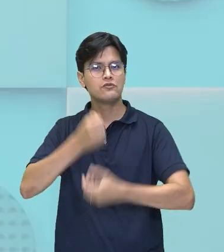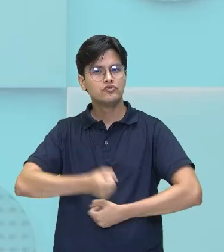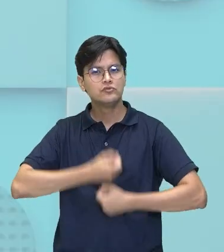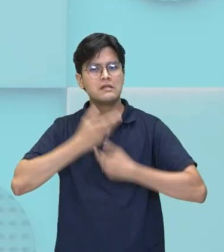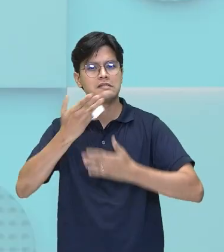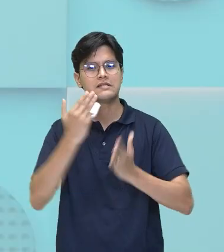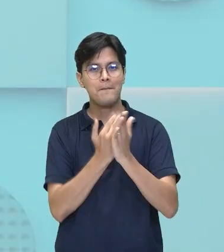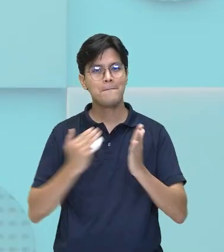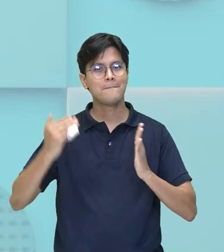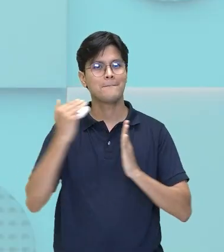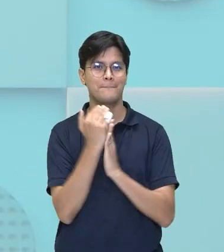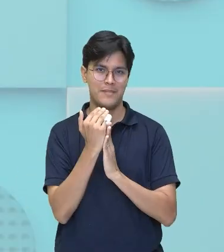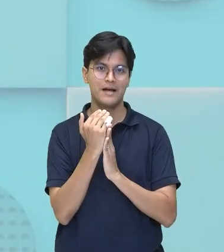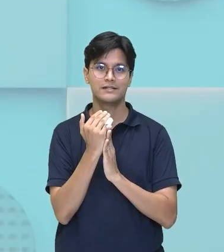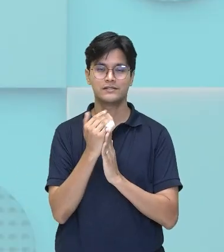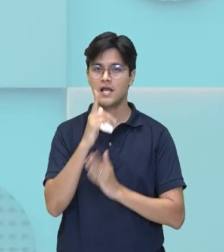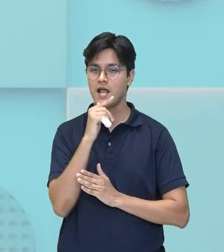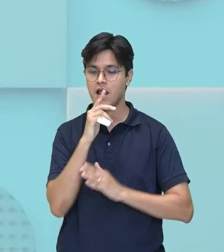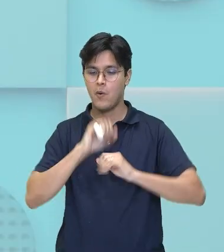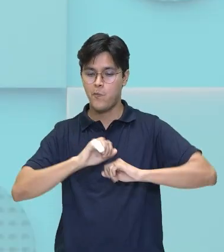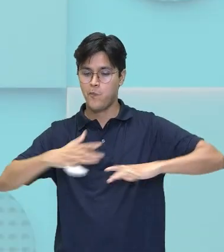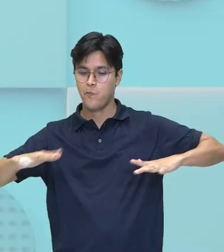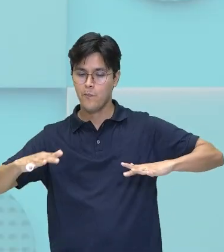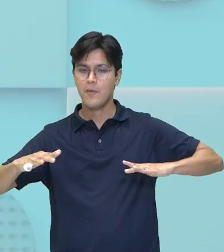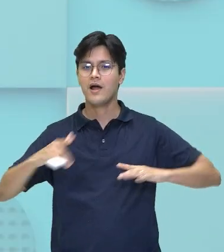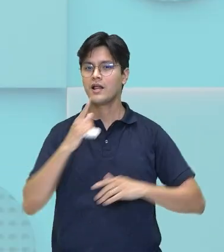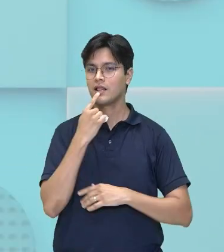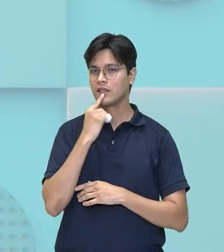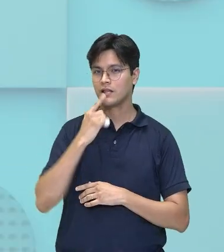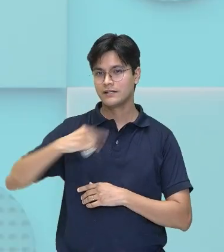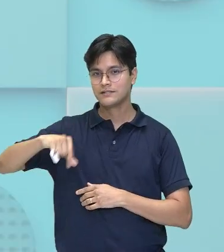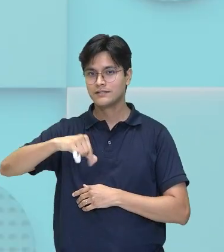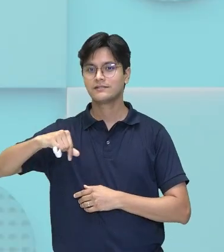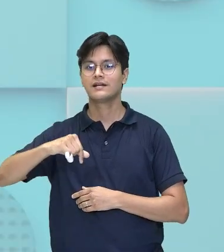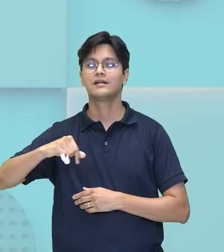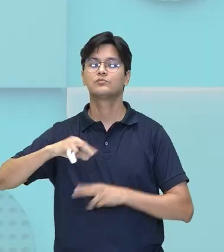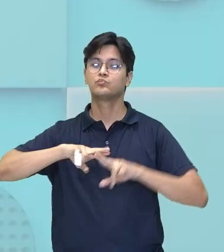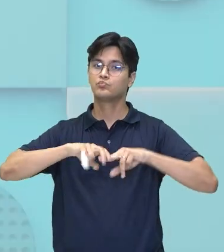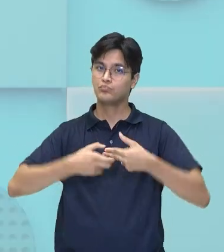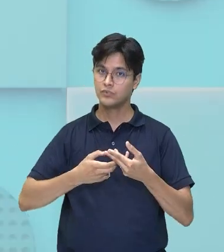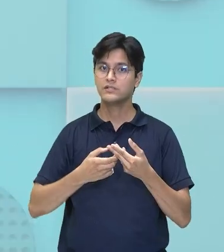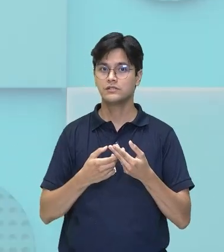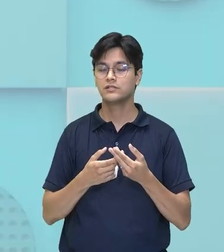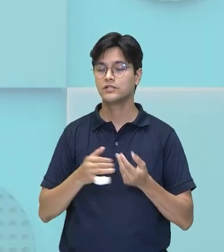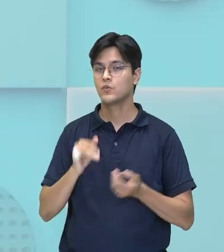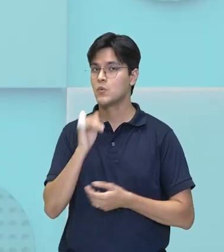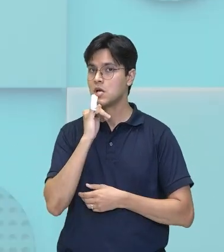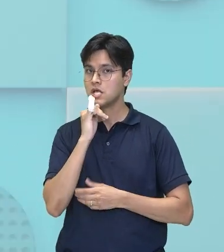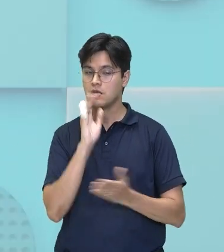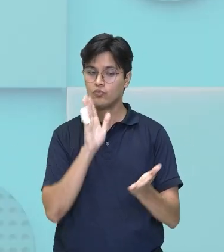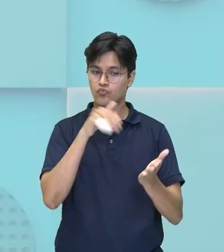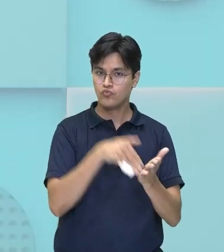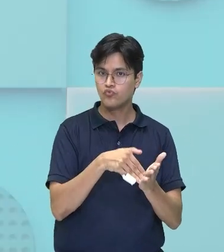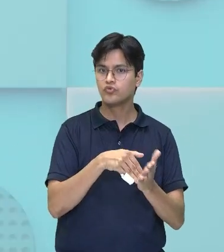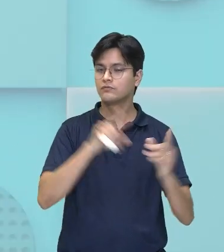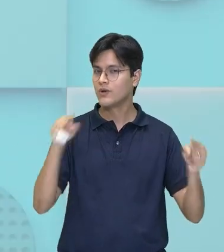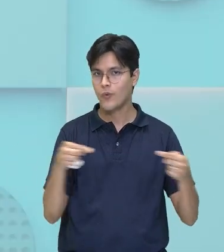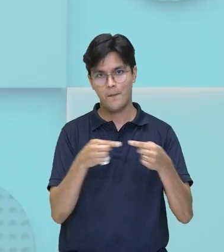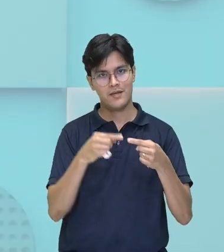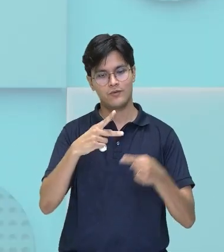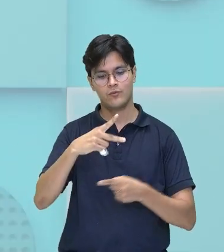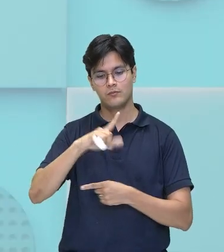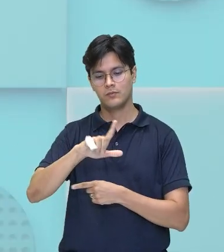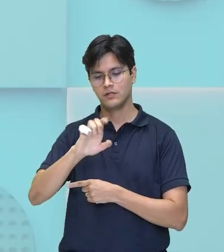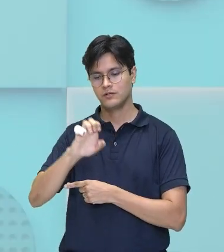está salgado? É por esse motivo. Então, aqui, nesse caso, no último exemplo, não posso dizer que é um pleonasmo vicioso, e sim